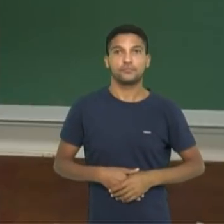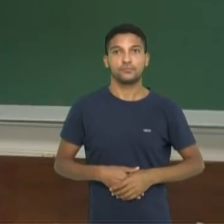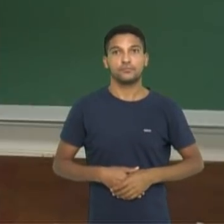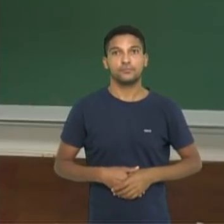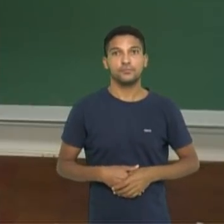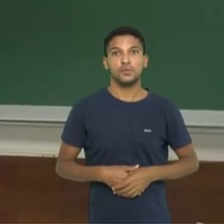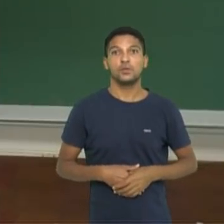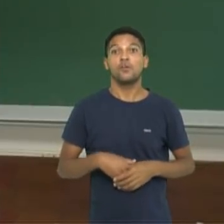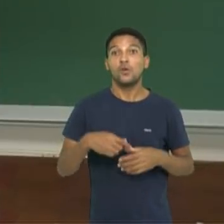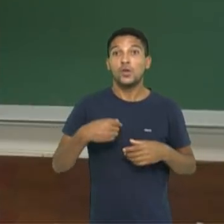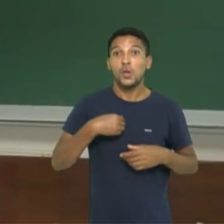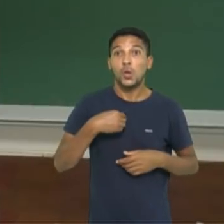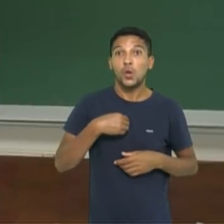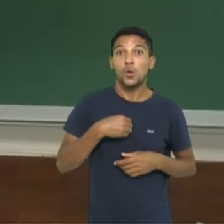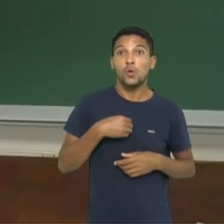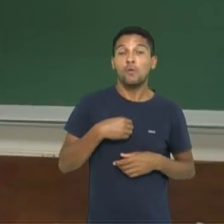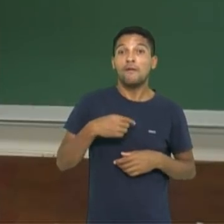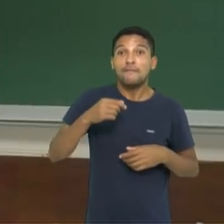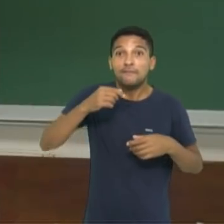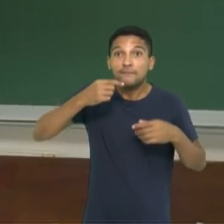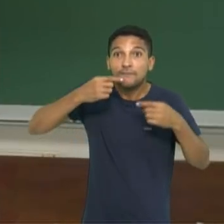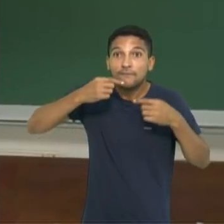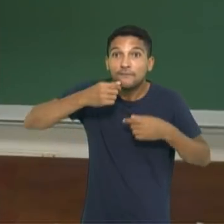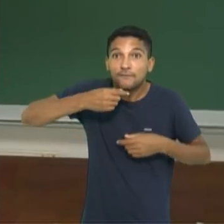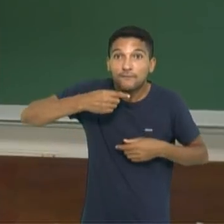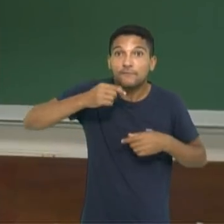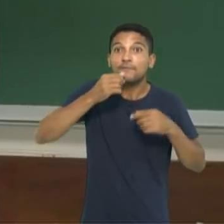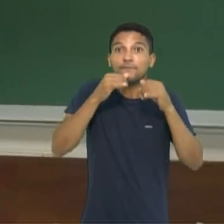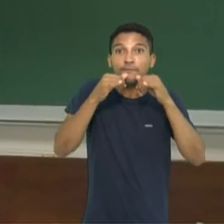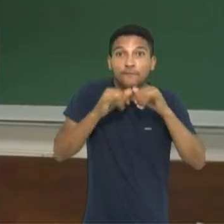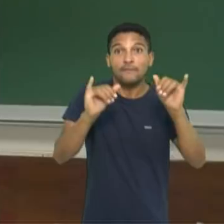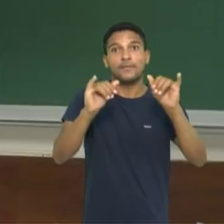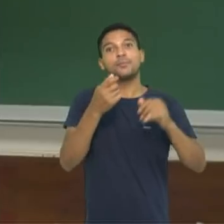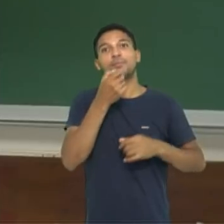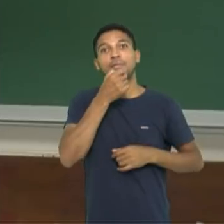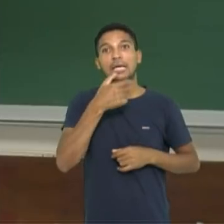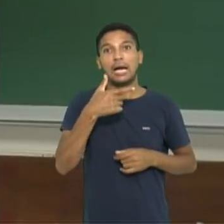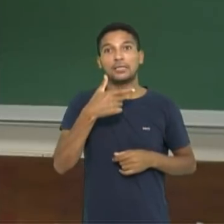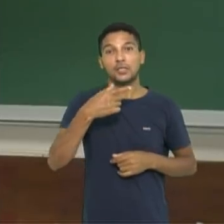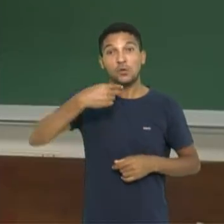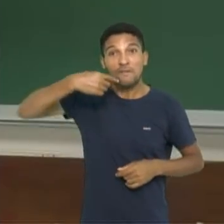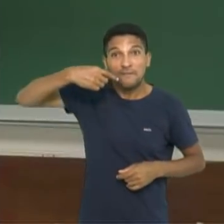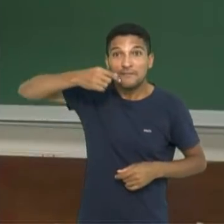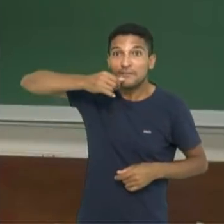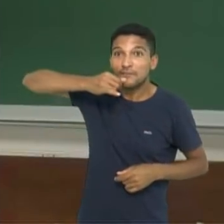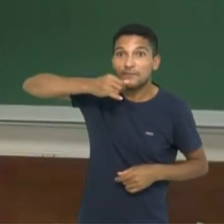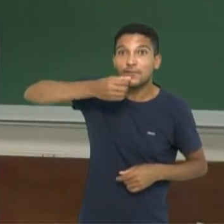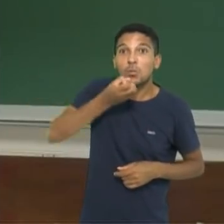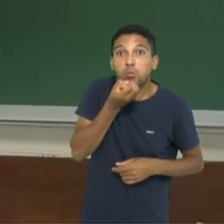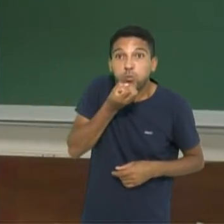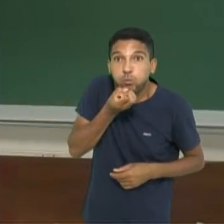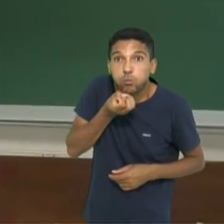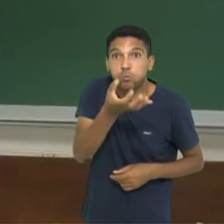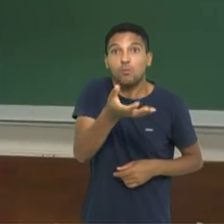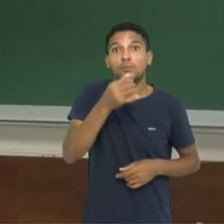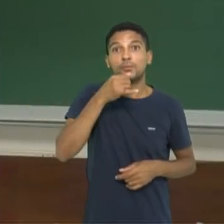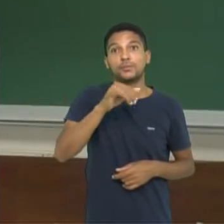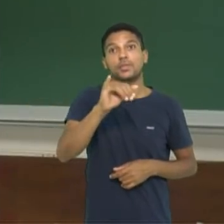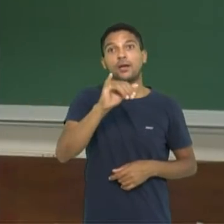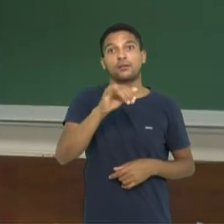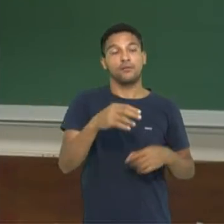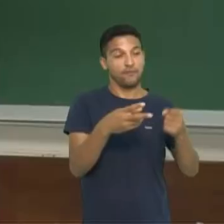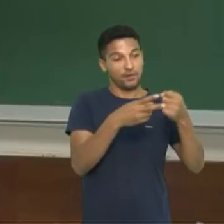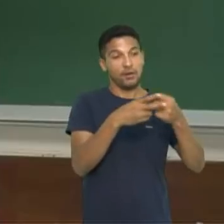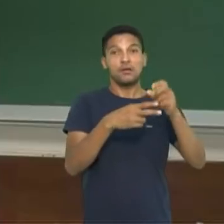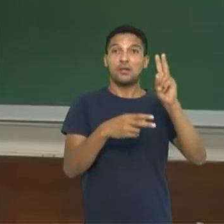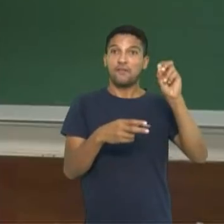de vou contar uma piada, percebem? Então, nós temos uma locução verbal aqui. Por isso, é considerado período